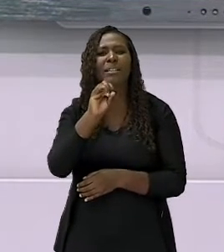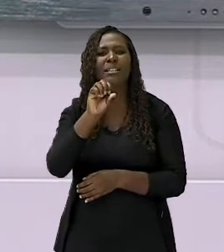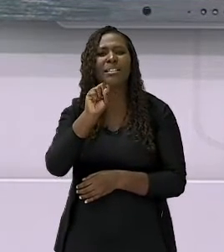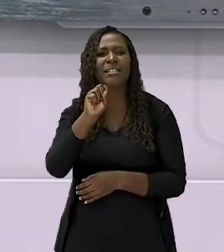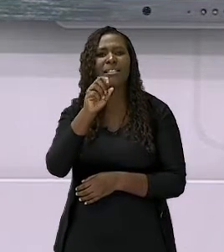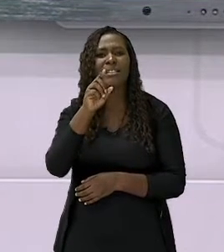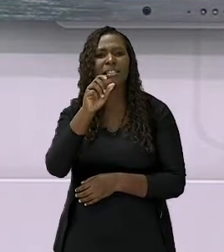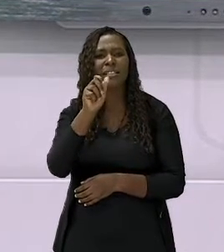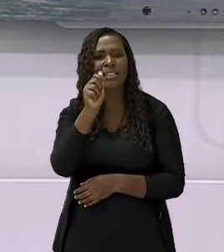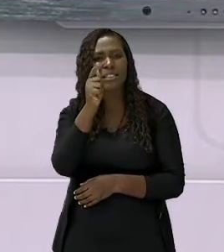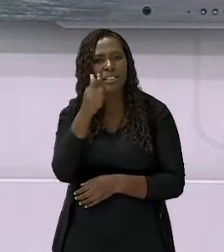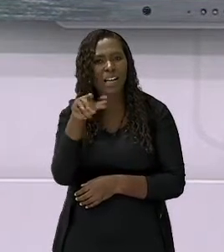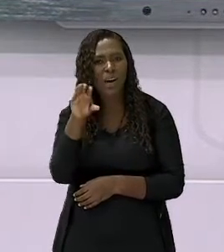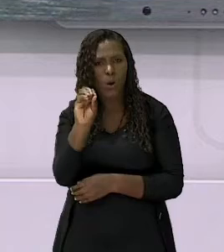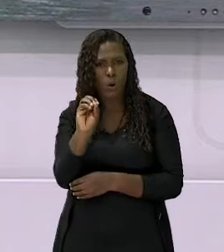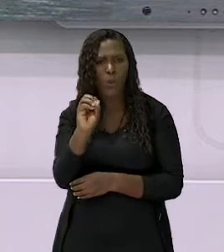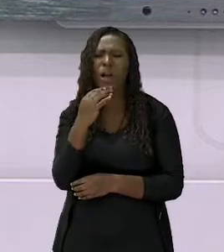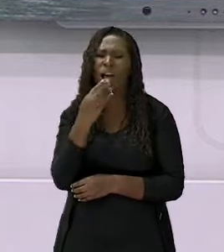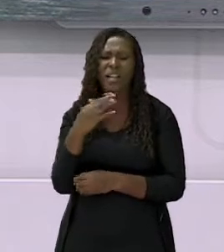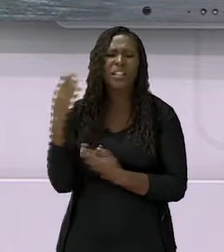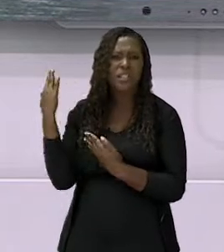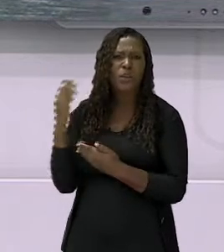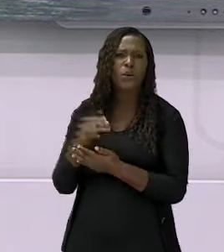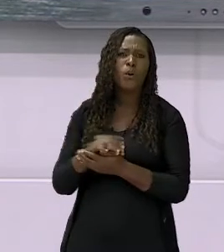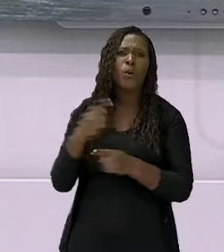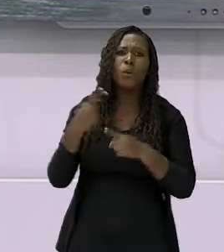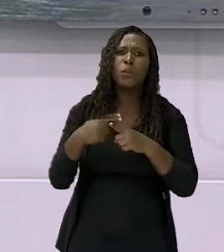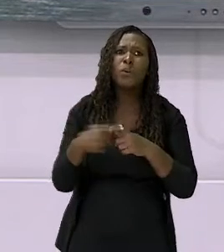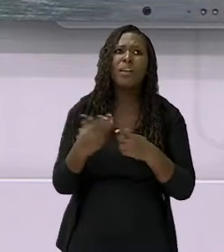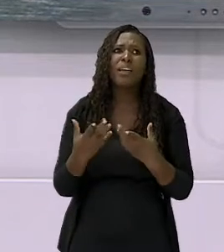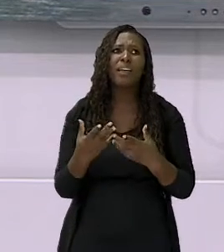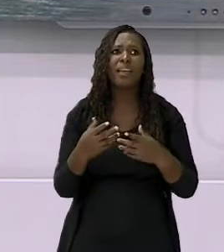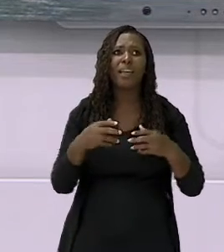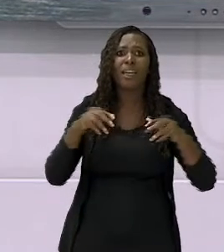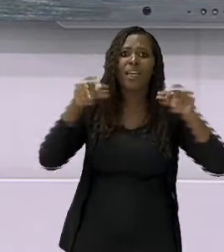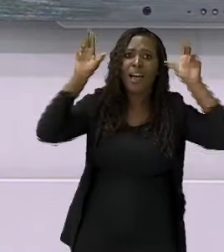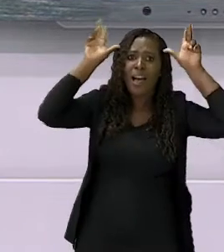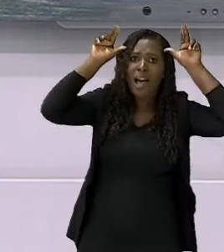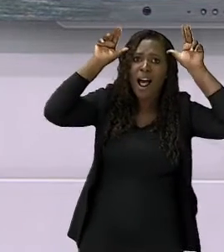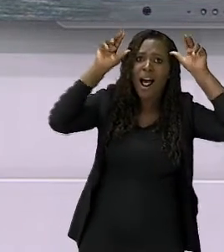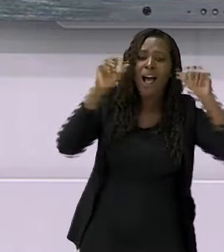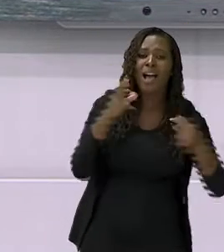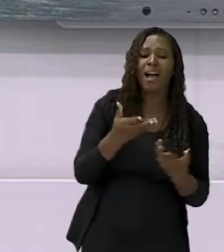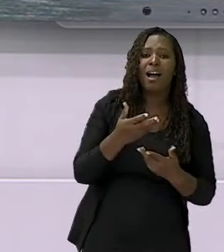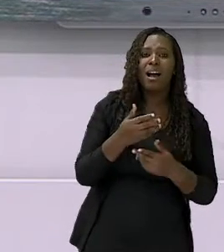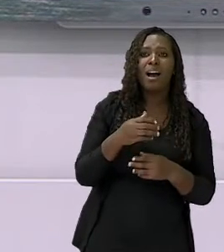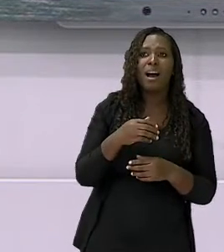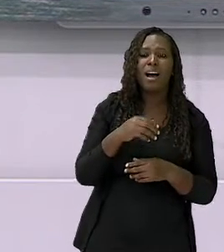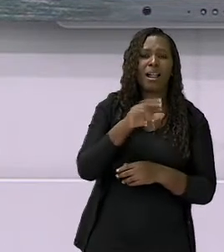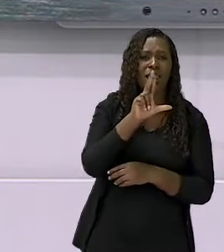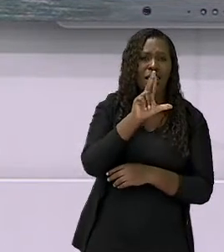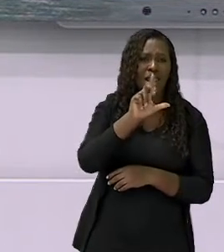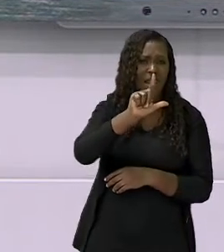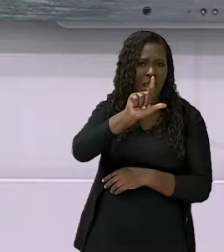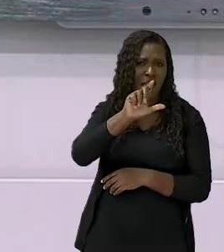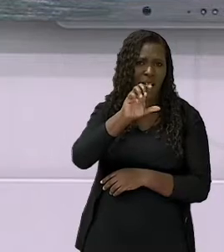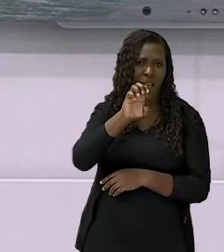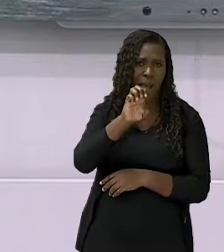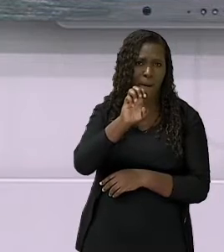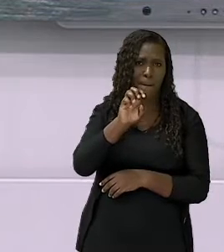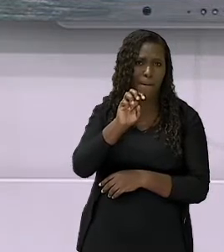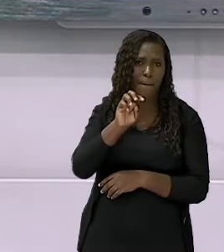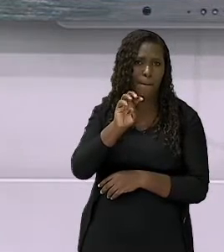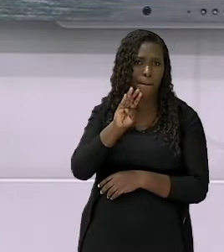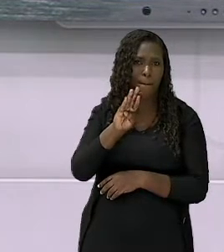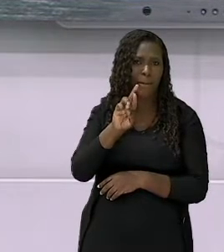de climas frios que moram na neve, onde tem neve, a cor deles é uma? E aqueles seres que moram